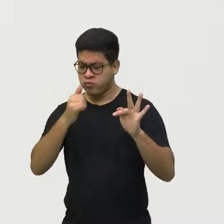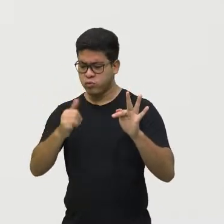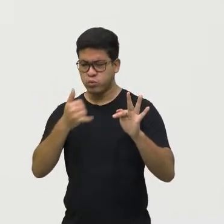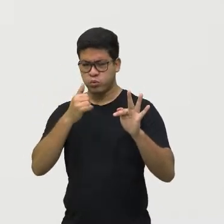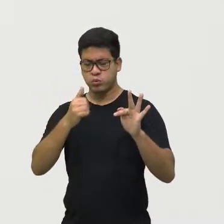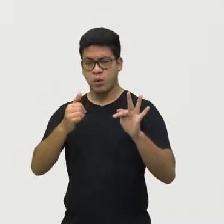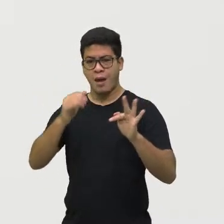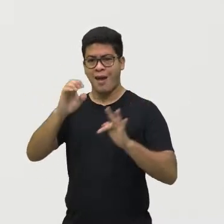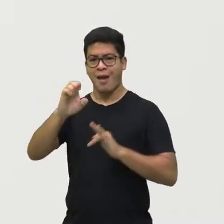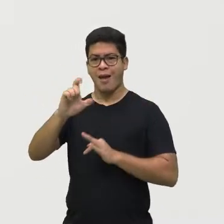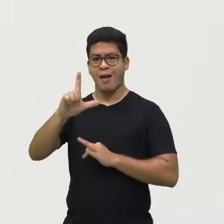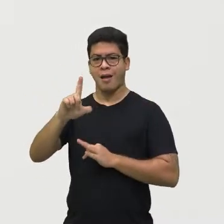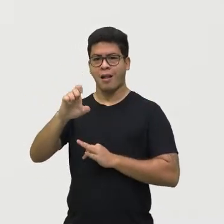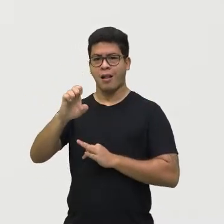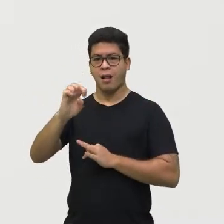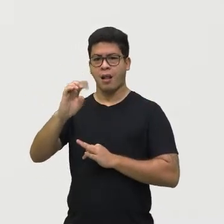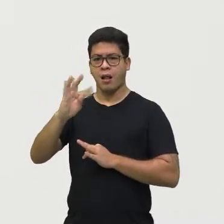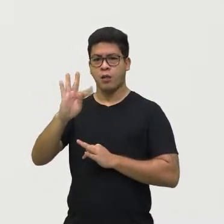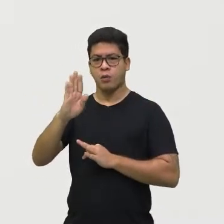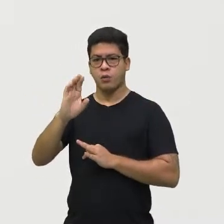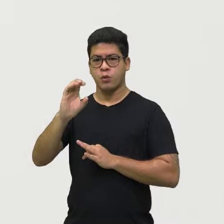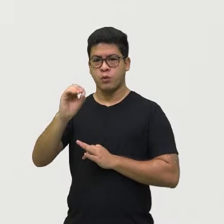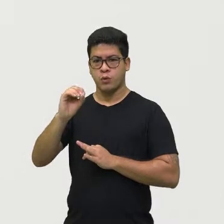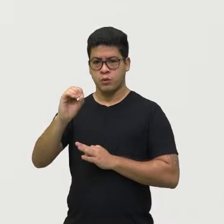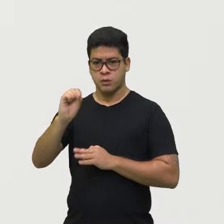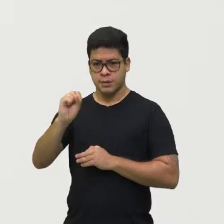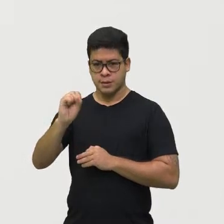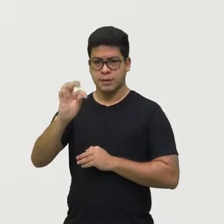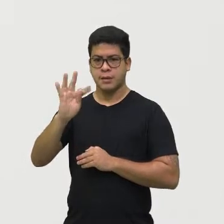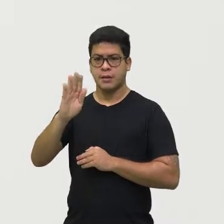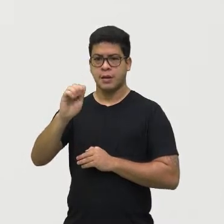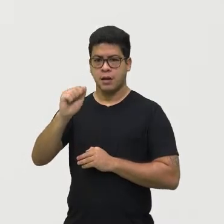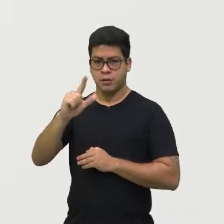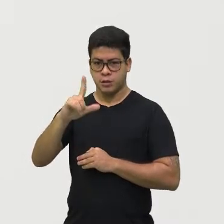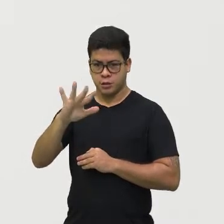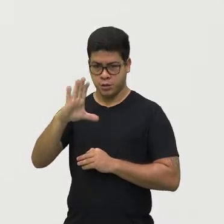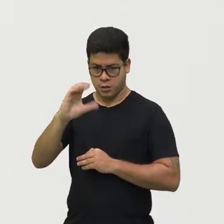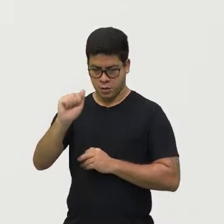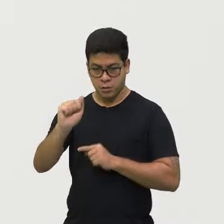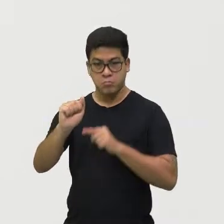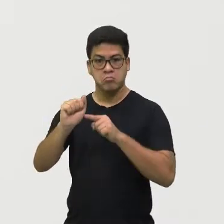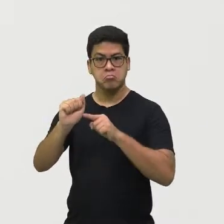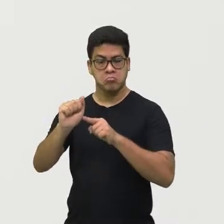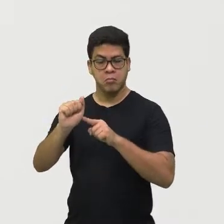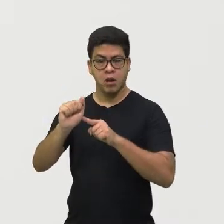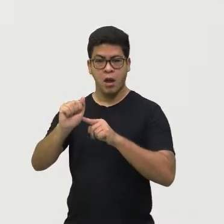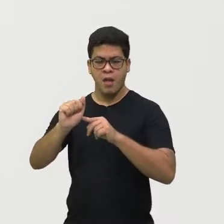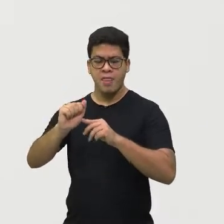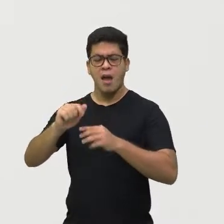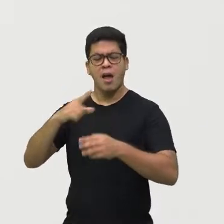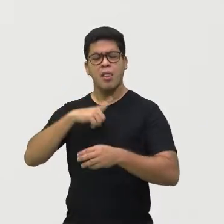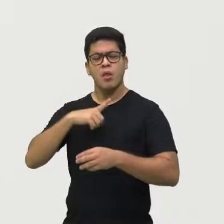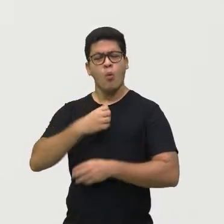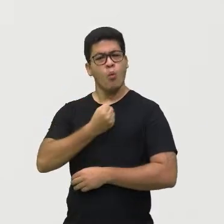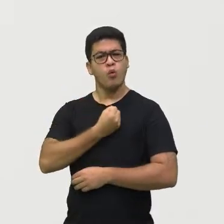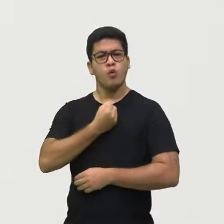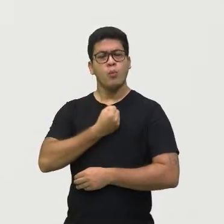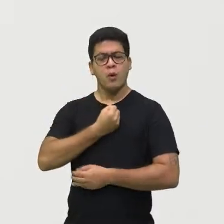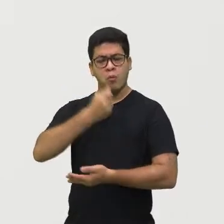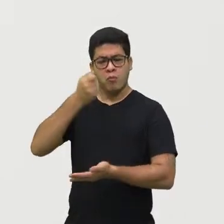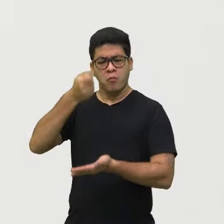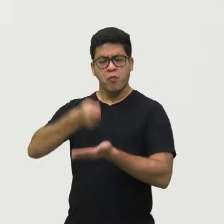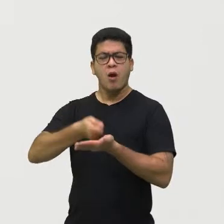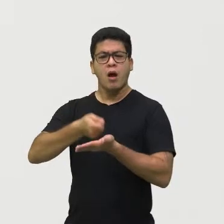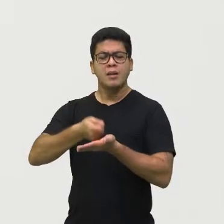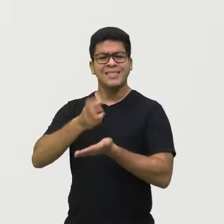eletrostática. Essa constante ela tem um valor fixo quando a carga está posicionada no